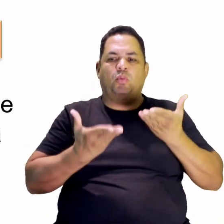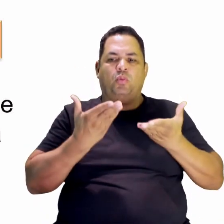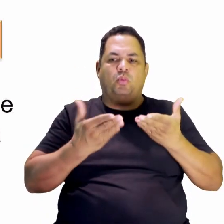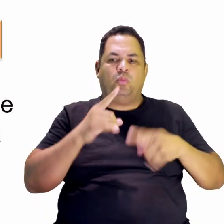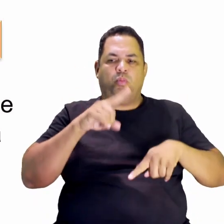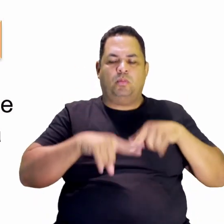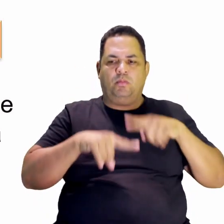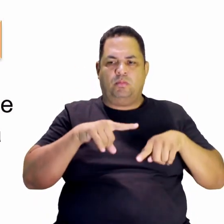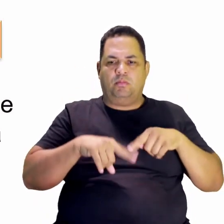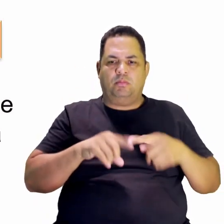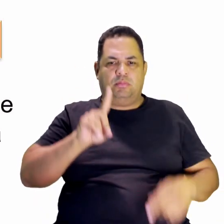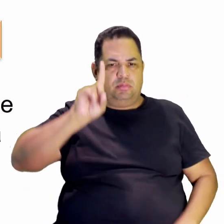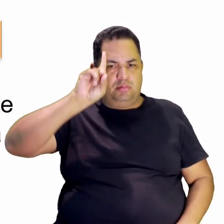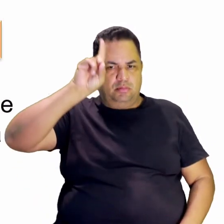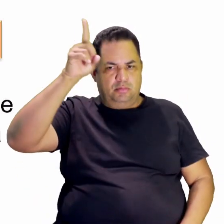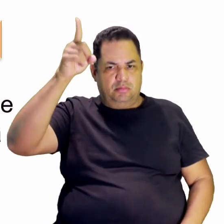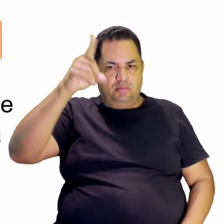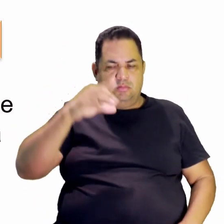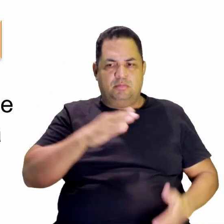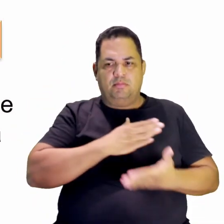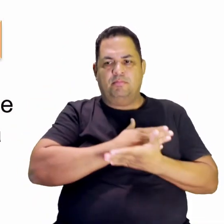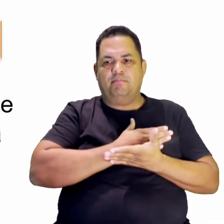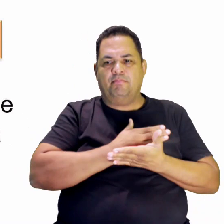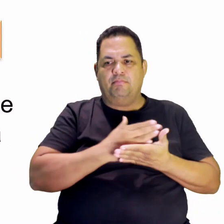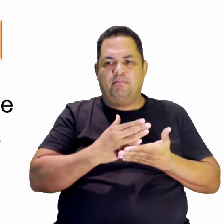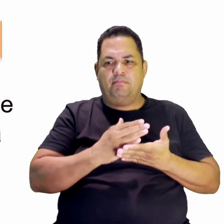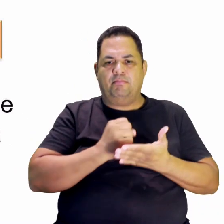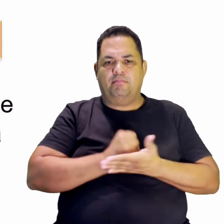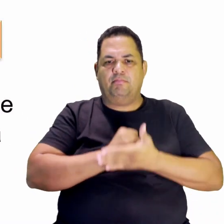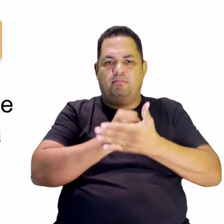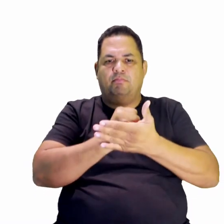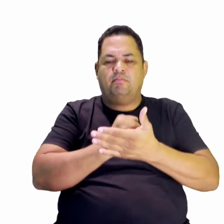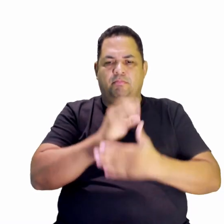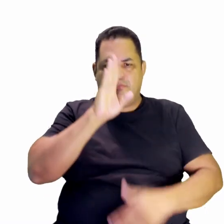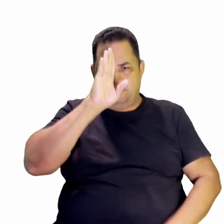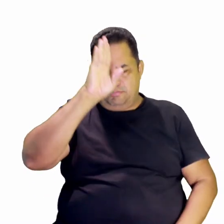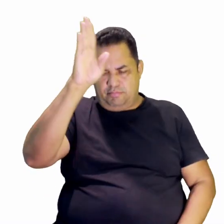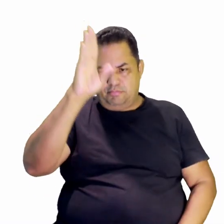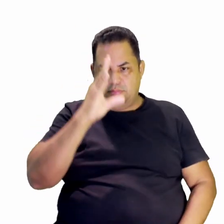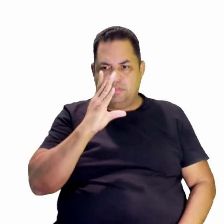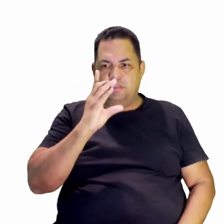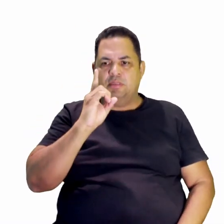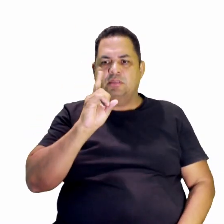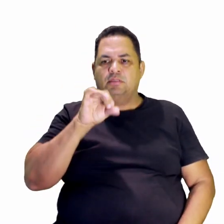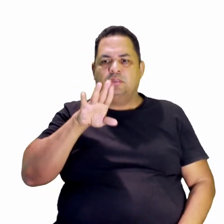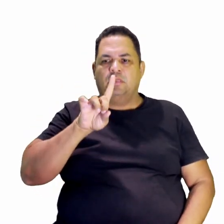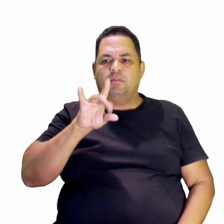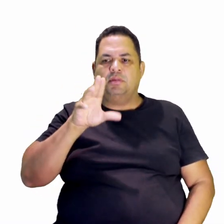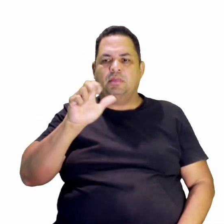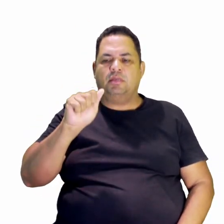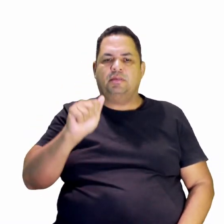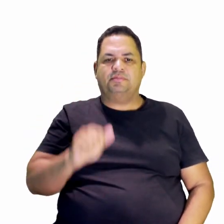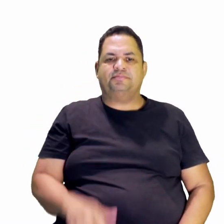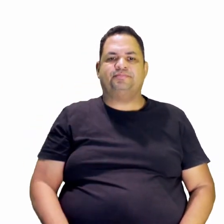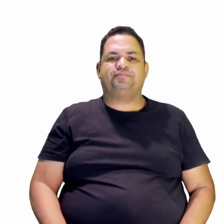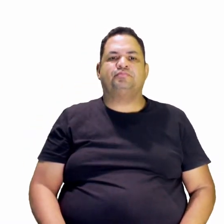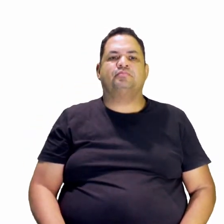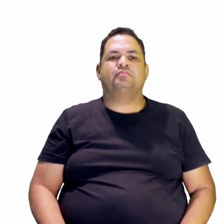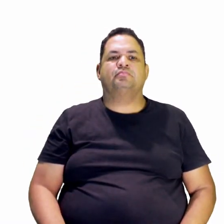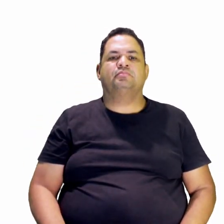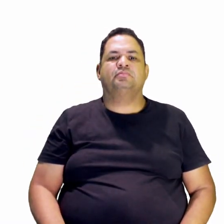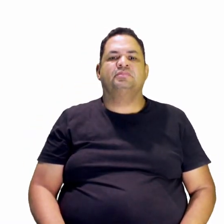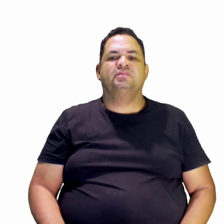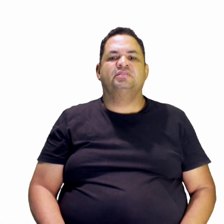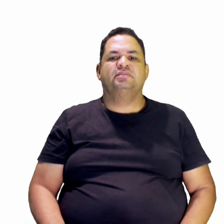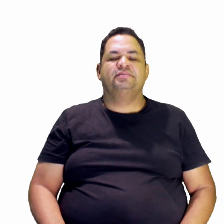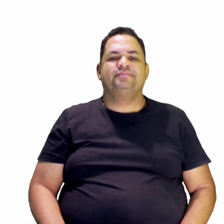temos a ideia aí do princípio fundamental do movimento, da dinâmica. Então, a expressão matemática é